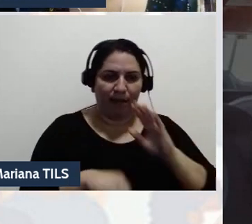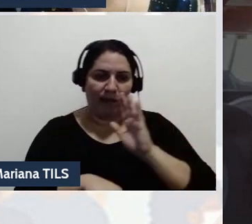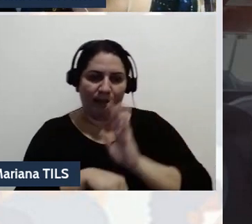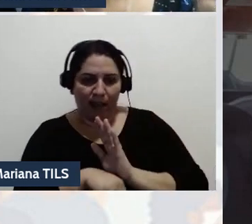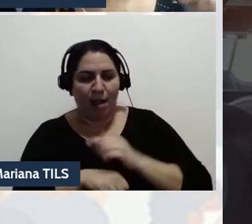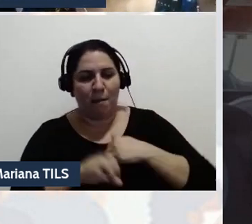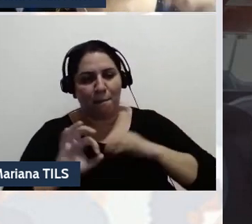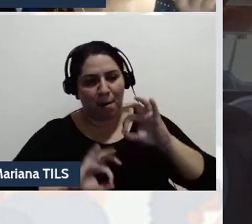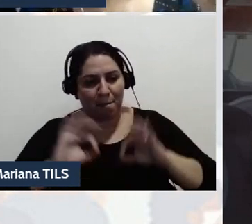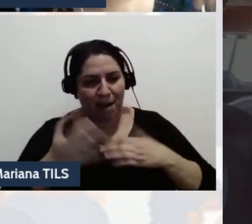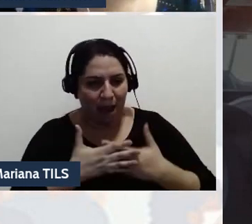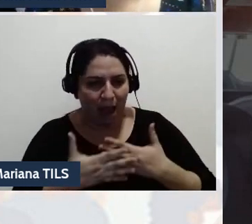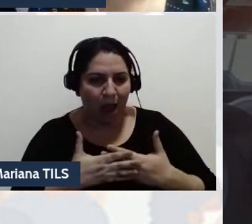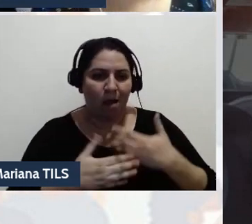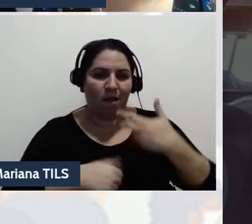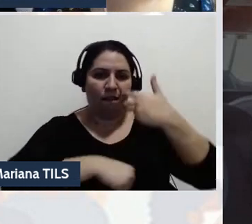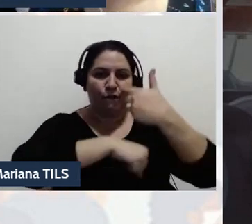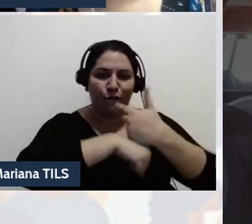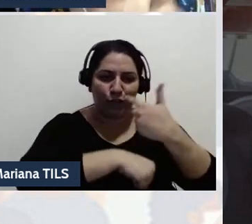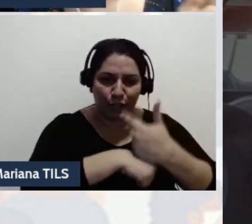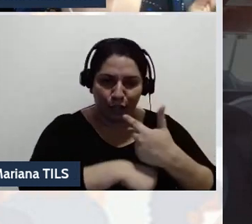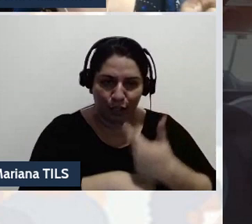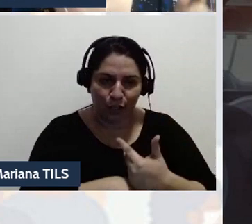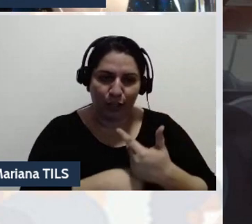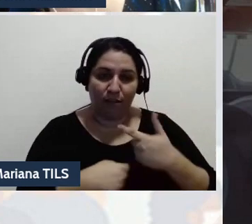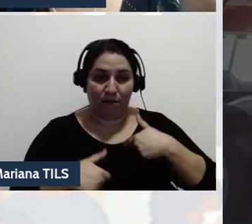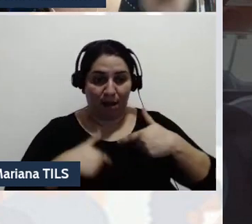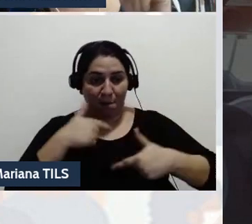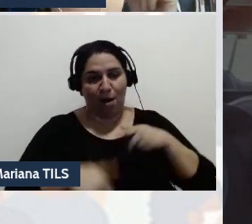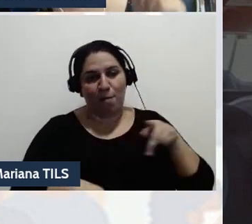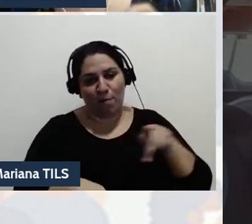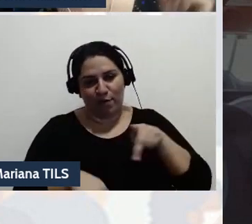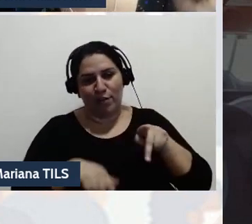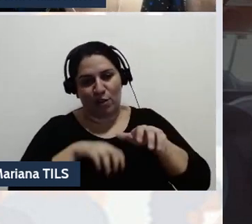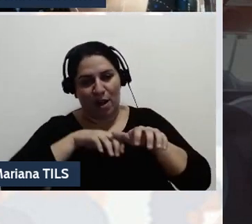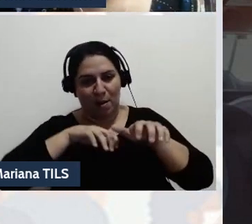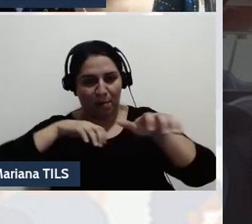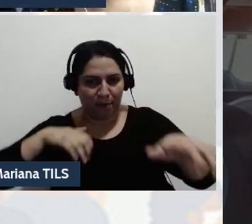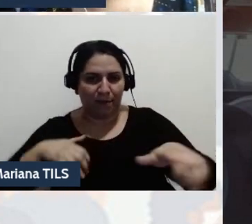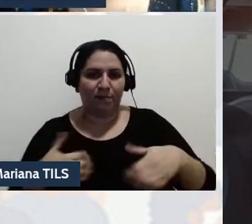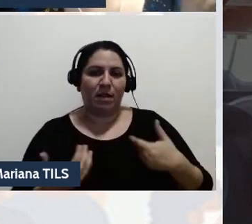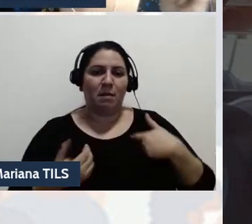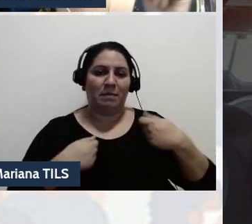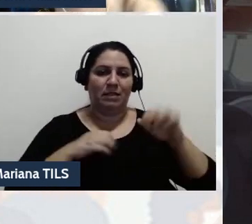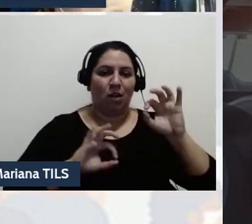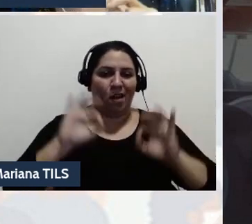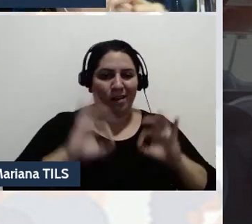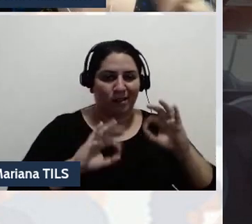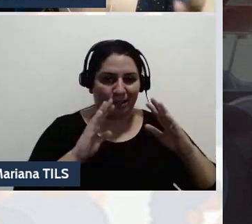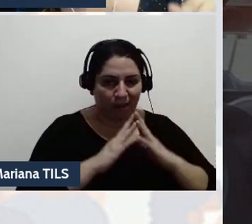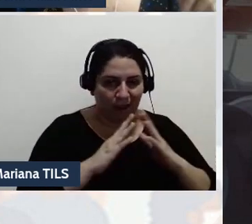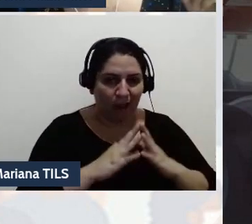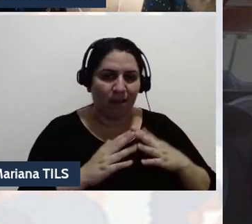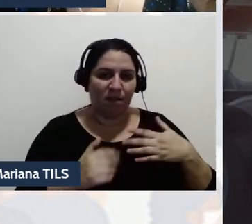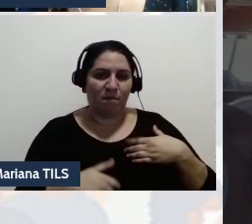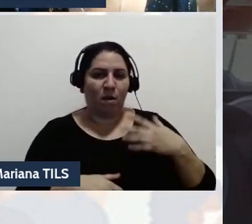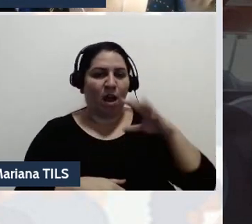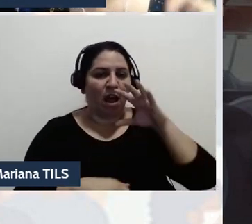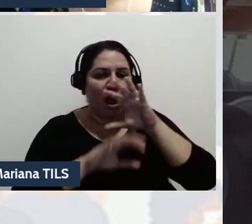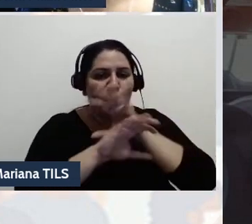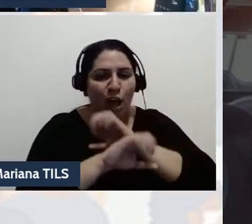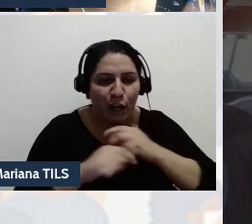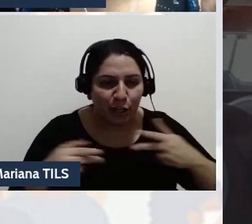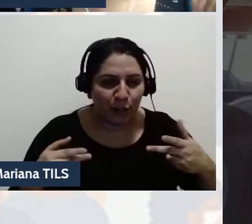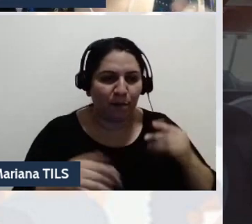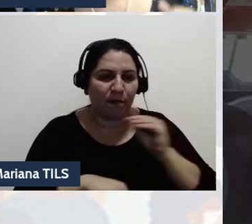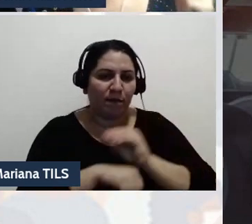aulas e vídeos. Então, ela também estava sendo professora remota, né? Tenho que cuidar da casa, dos meus bichos e, ultimamente, sustento